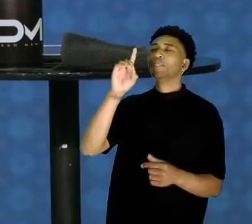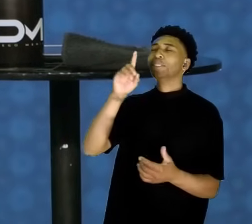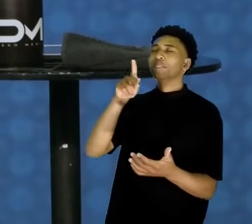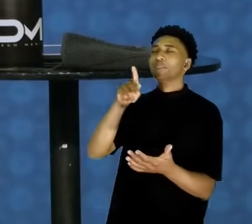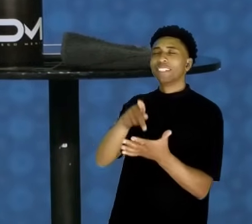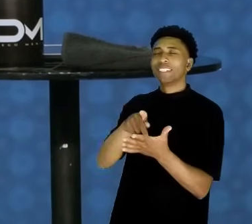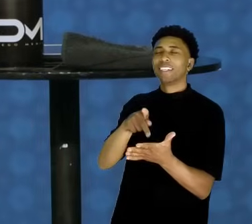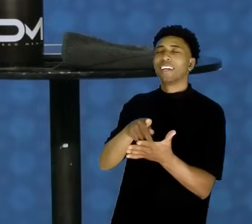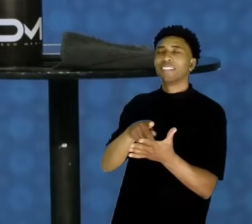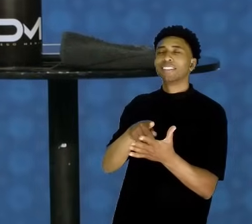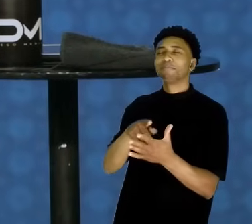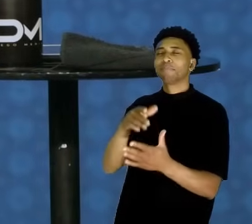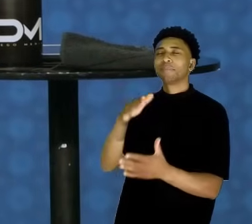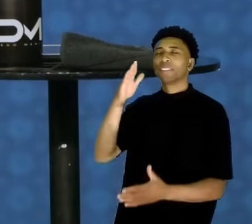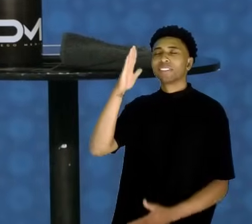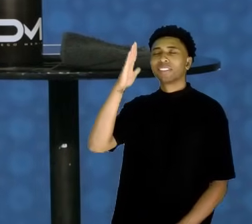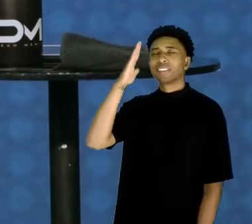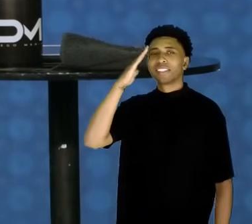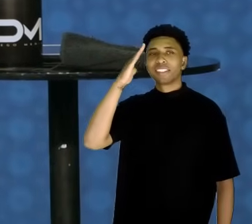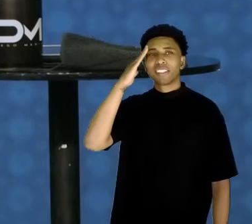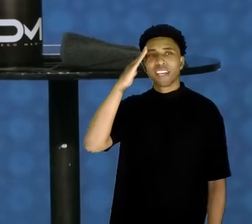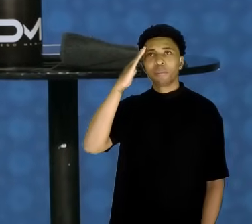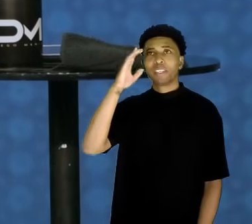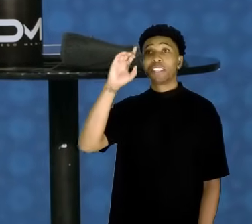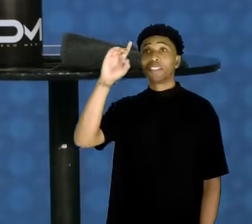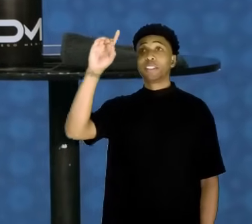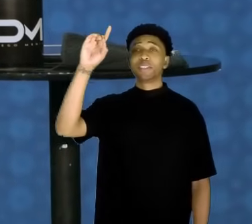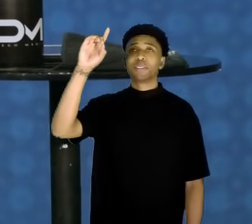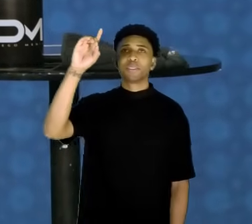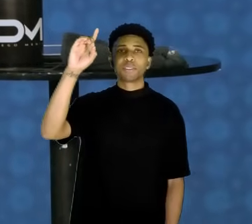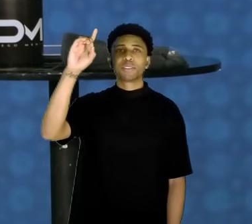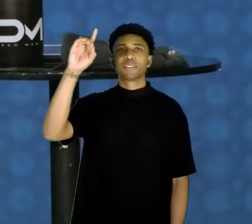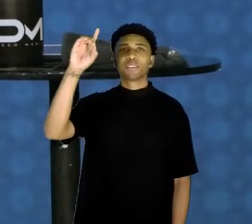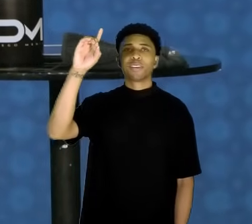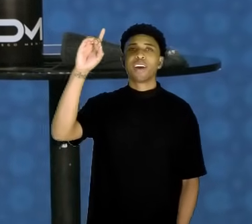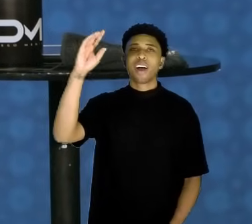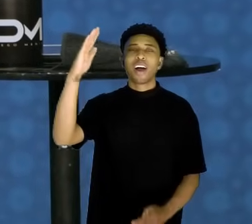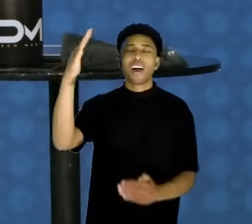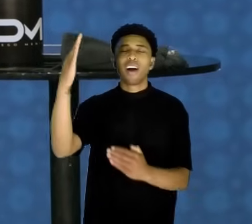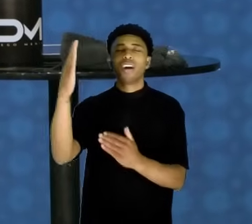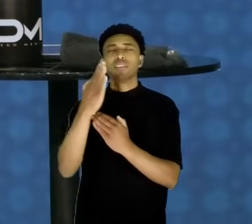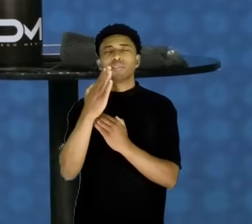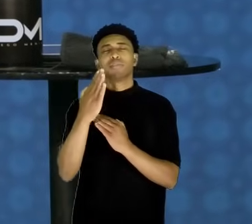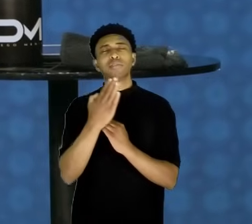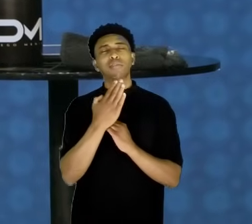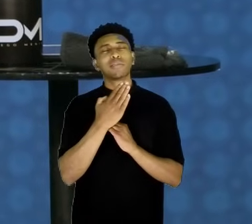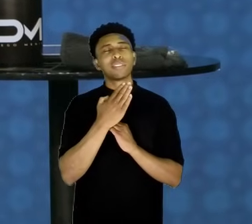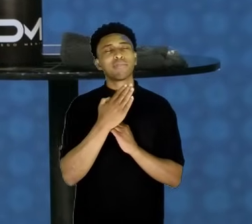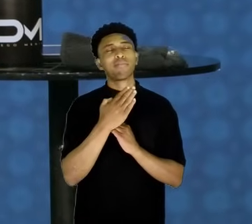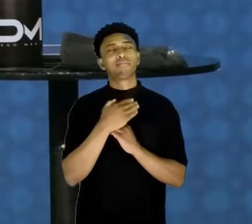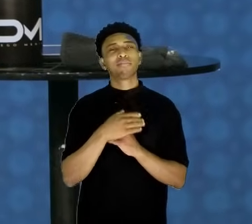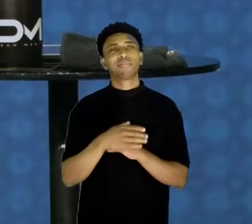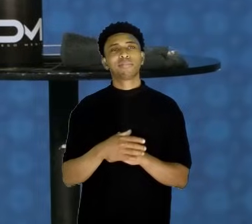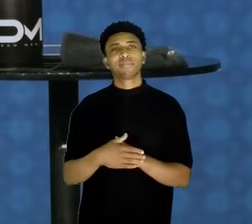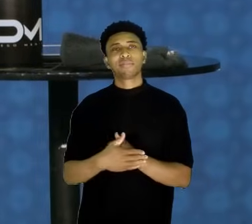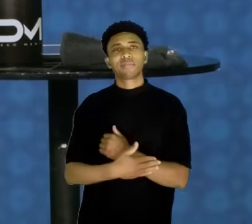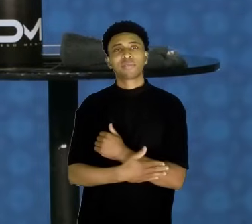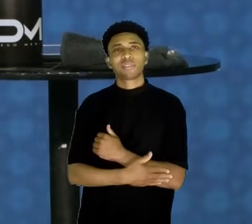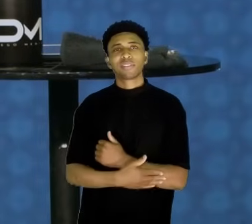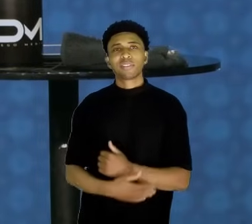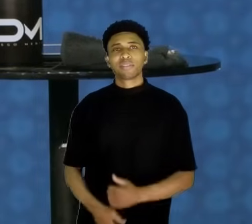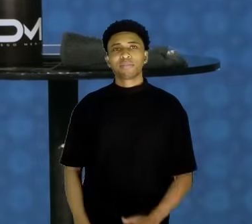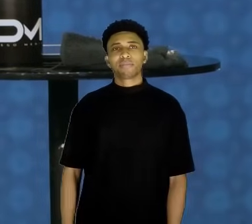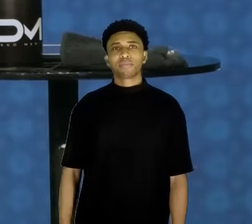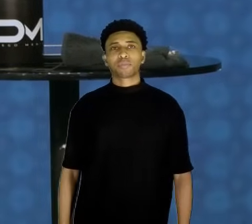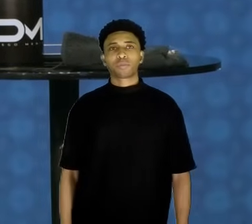fileira ou na última, porque é um privilégio só estar no lugar. Quem tem um ego desse tamanho não fica brigando por comida, bebida e vestuário. Quem tem um ego